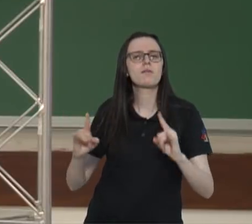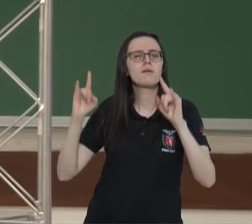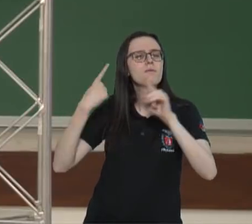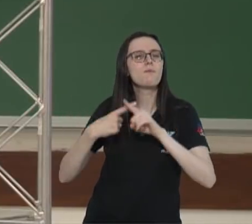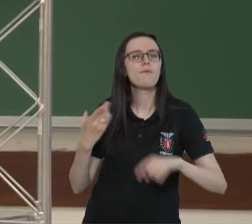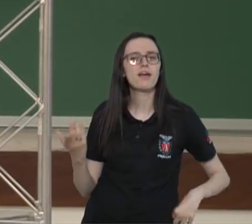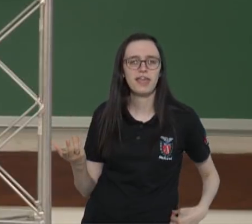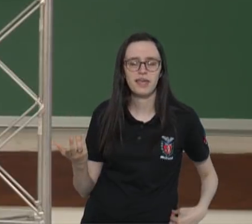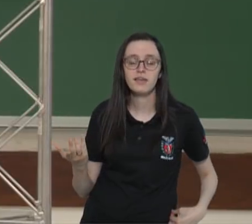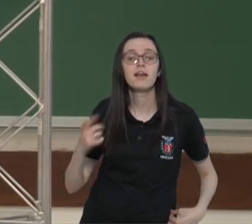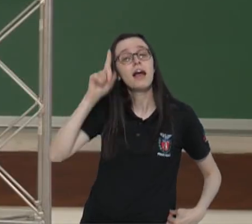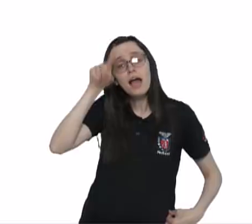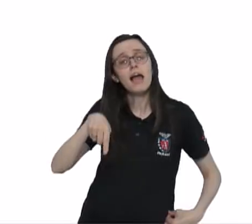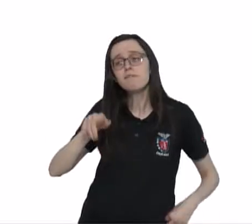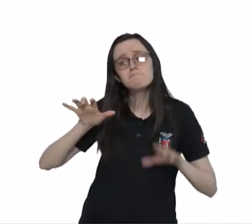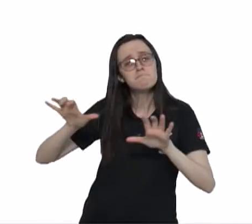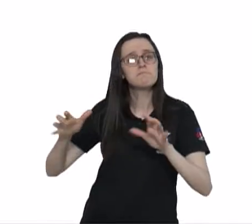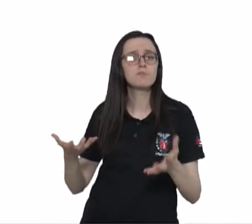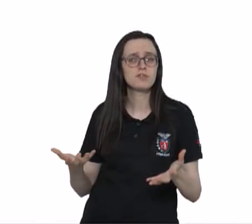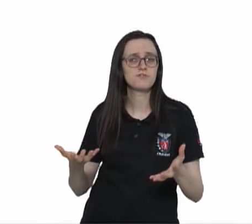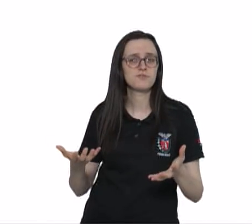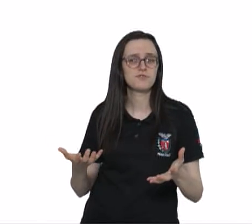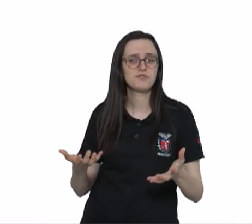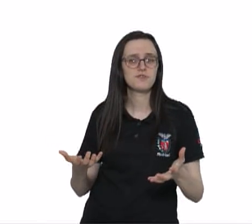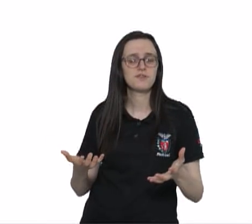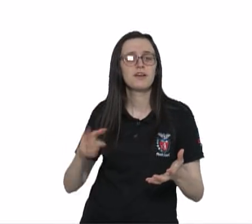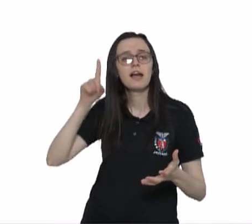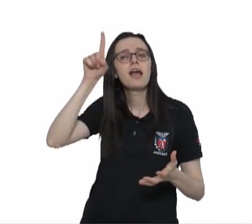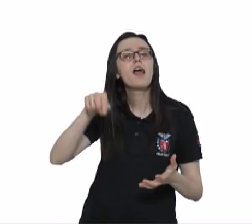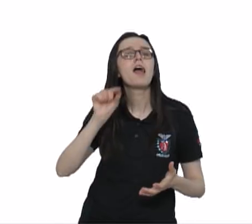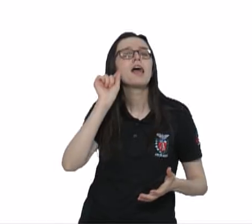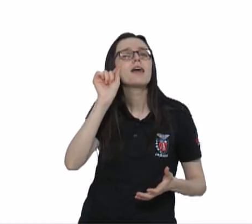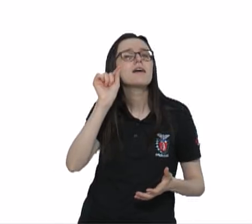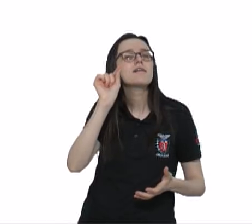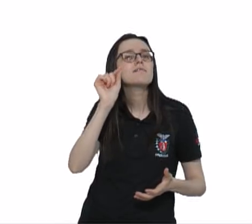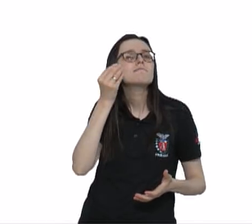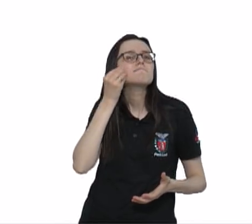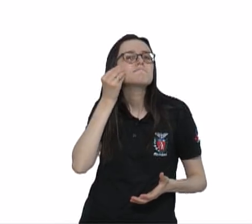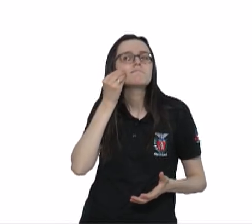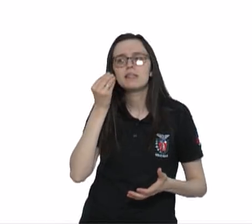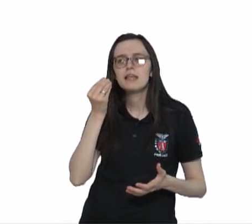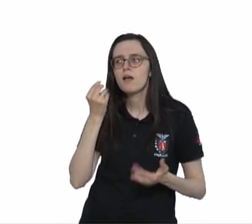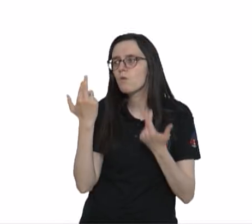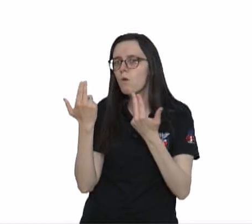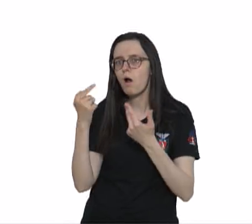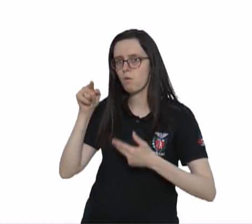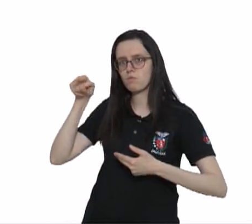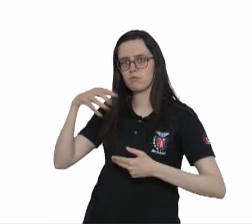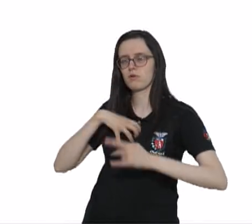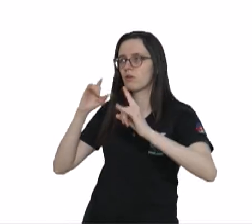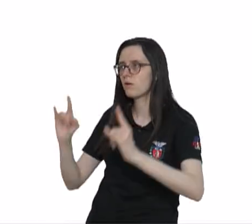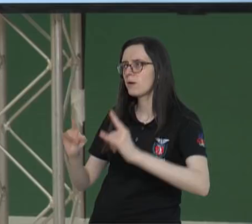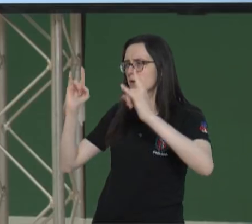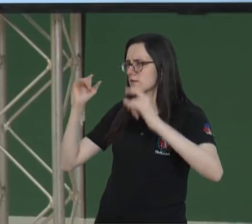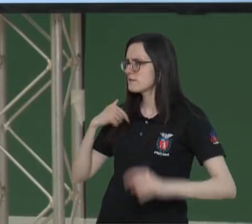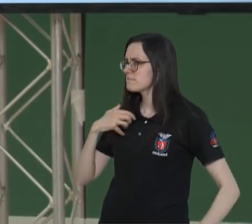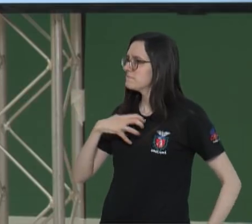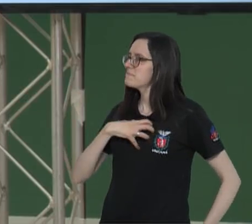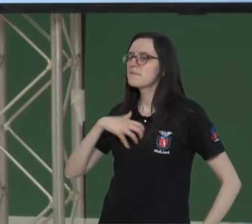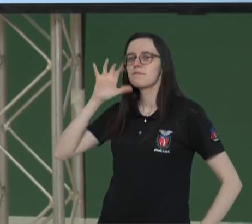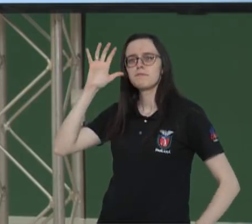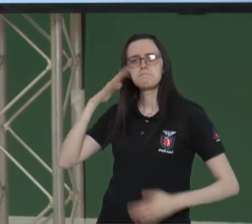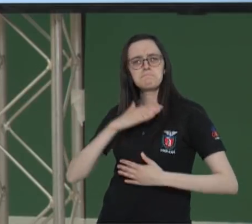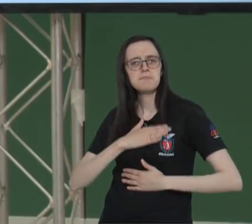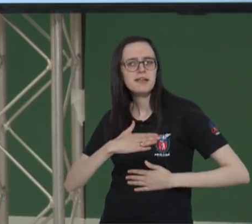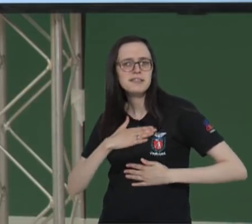aqui, né? Justamente porque para que isso torne o apartamento muito mais